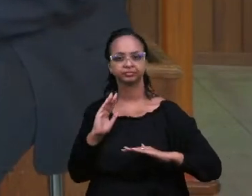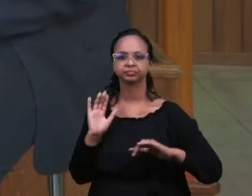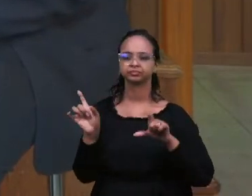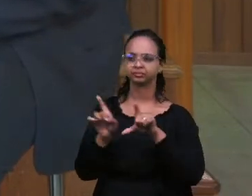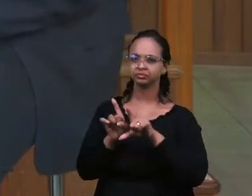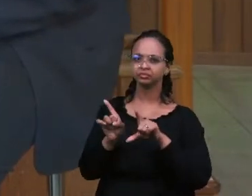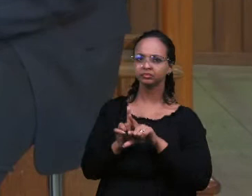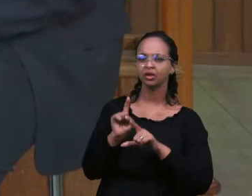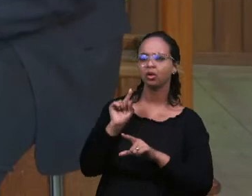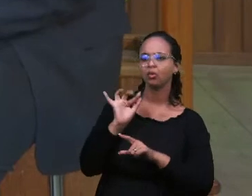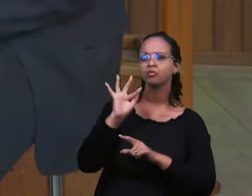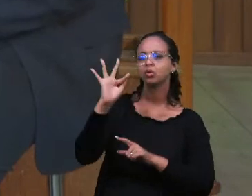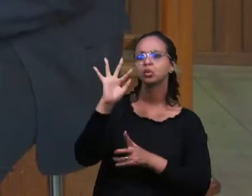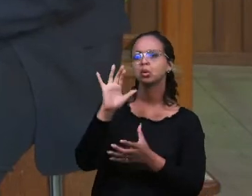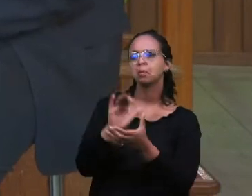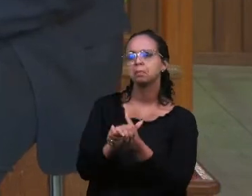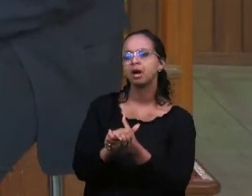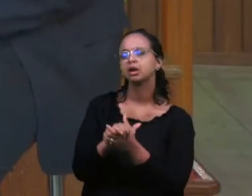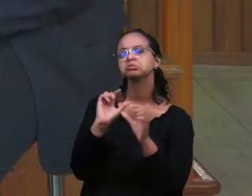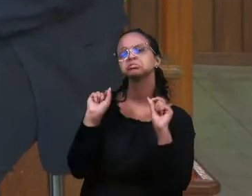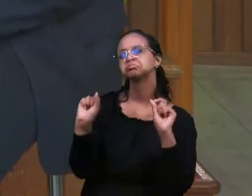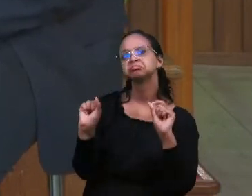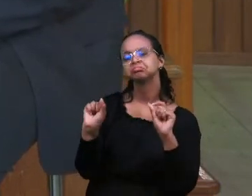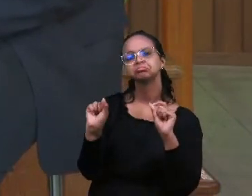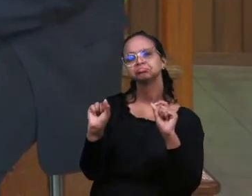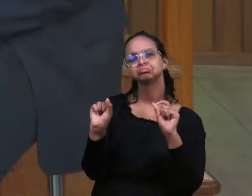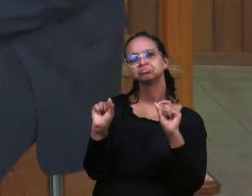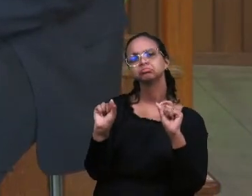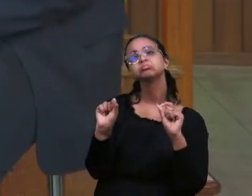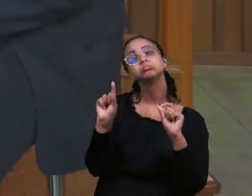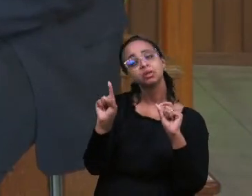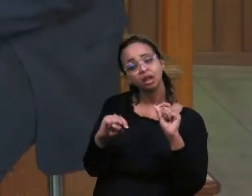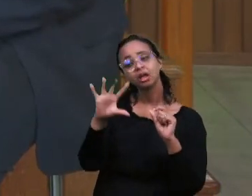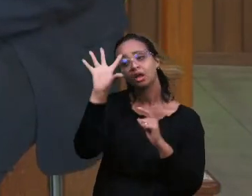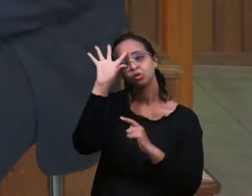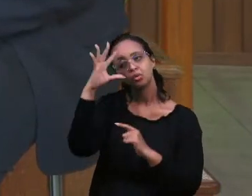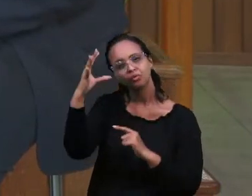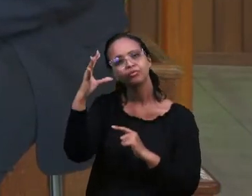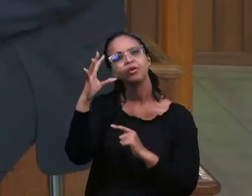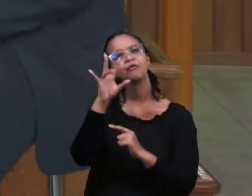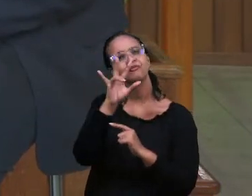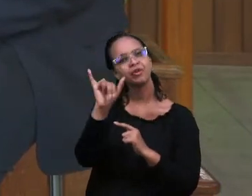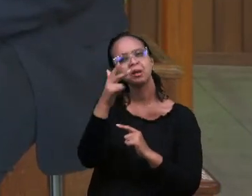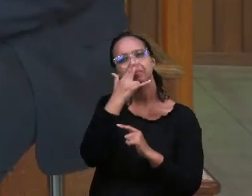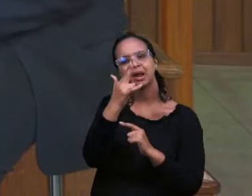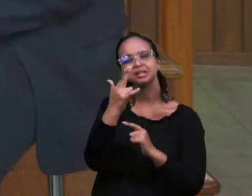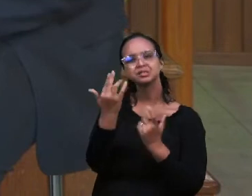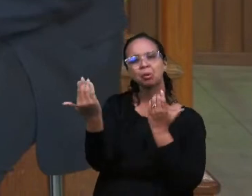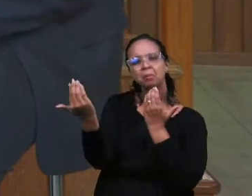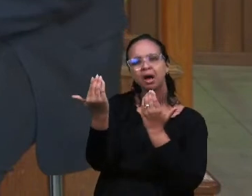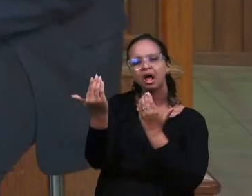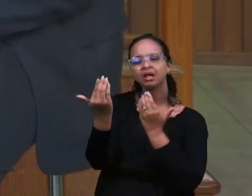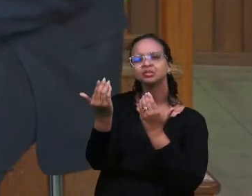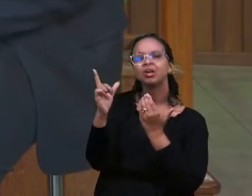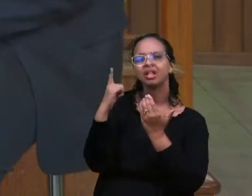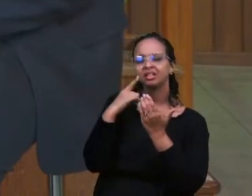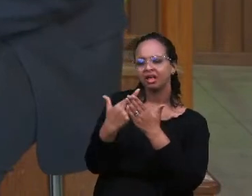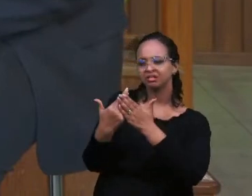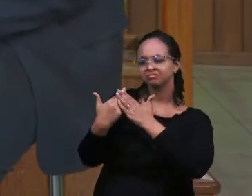será seu marido, sua esposa. E são decisões que vão te acompanhar o resto da vida.